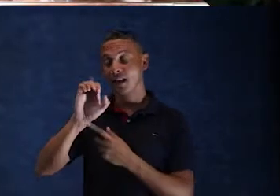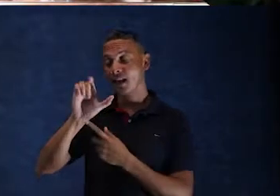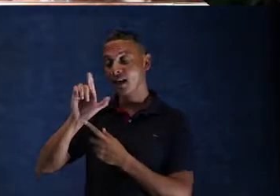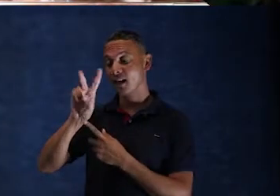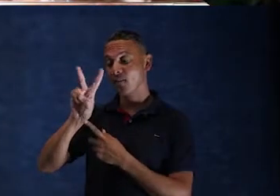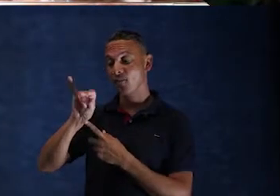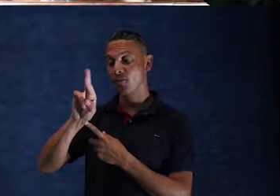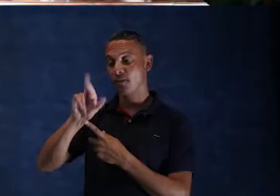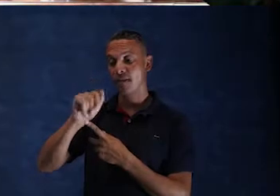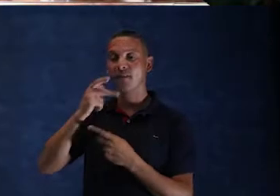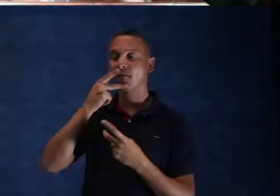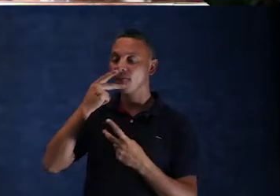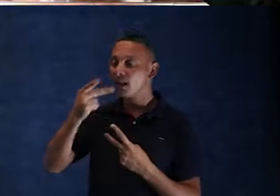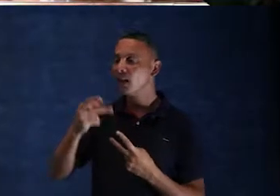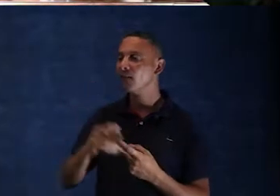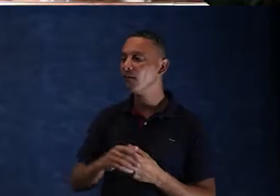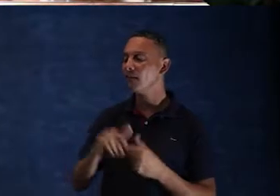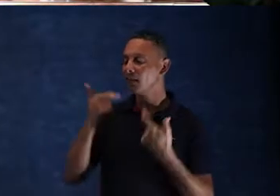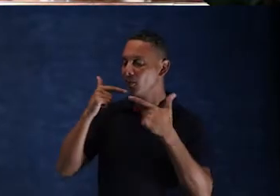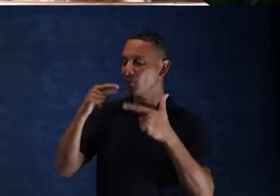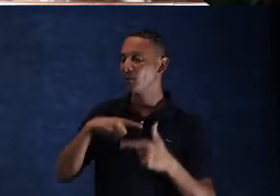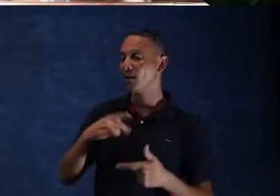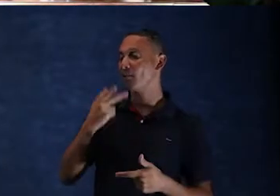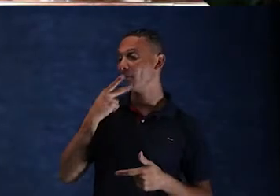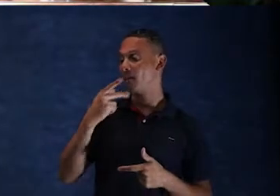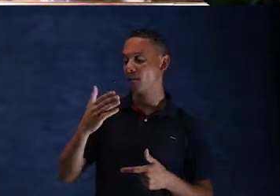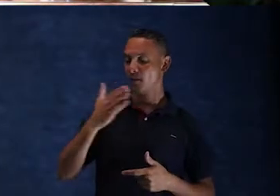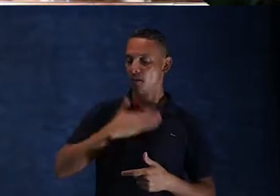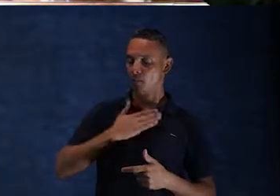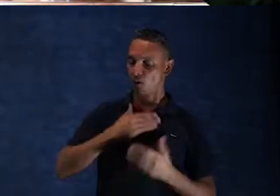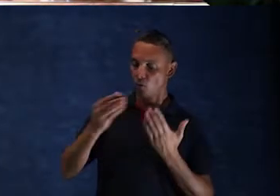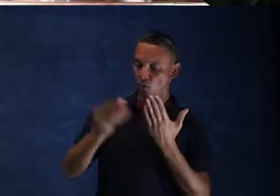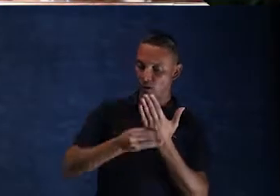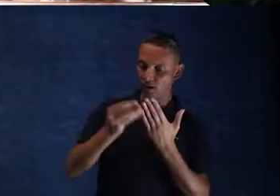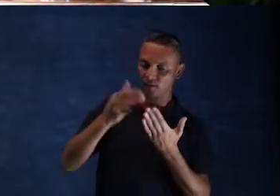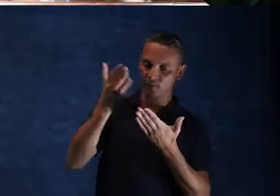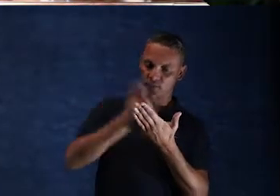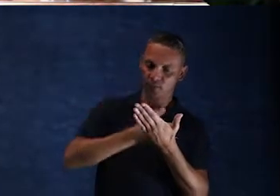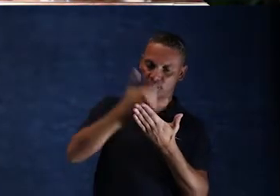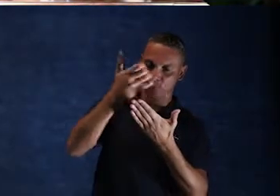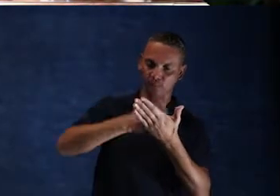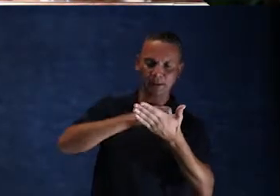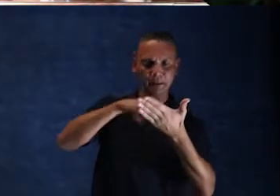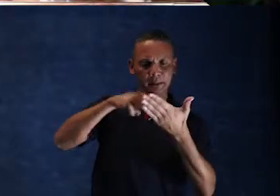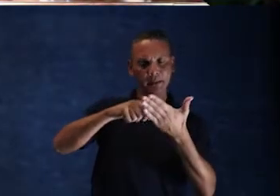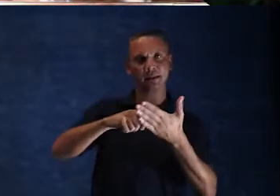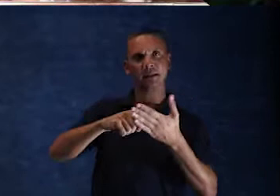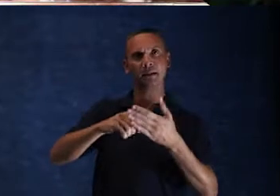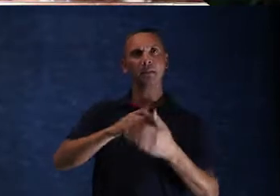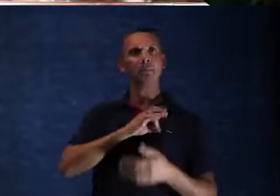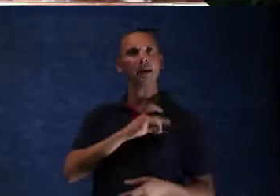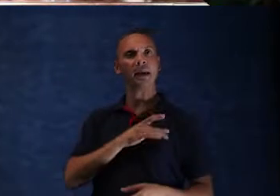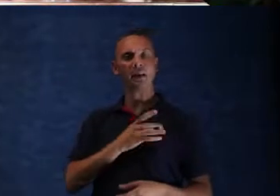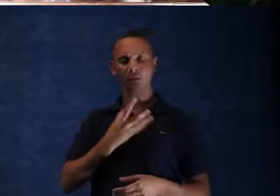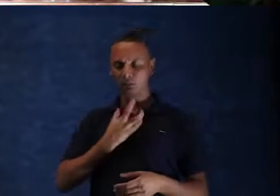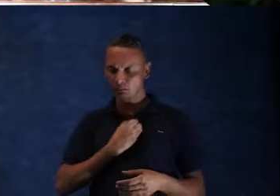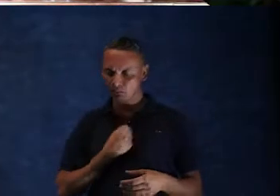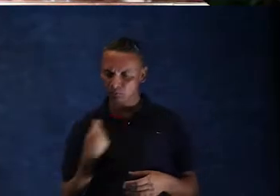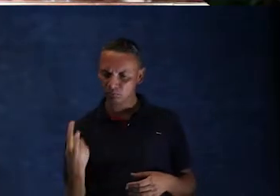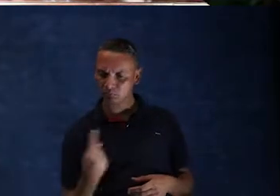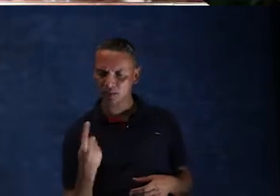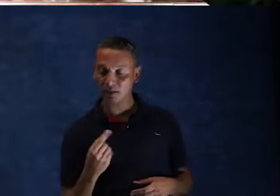dela, que também tem muito humor. Ela dizia... os meus livros falam de medo, solidão, desamparo, mas também